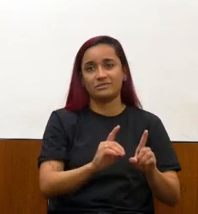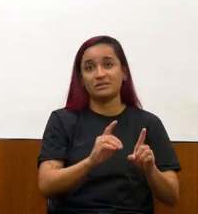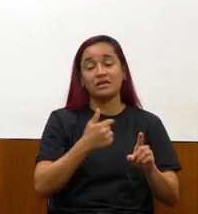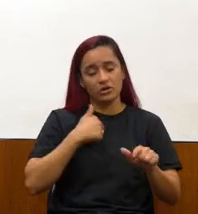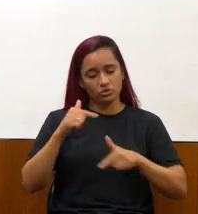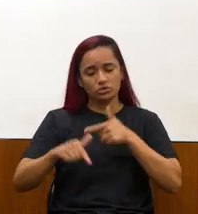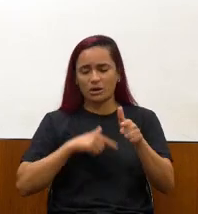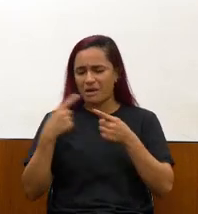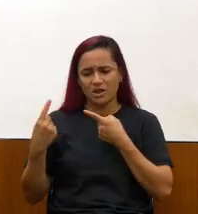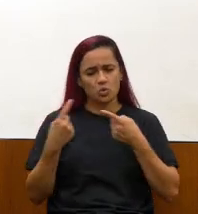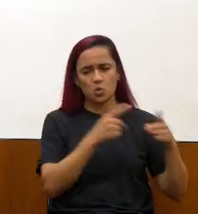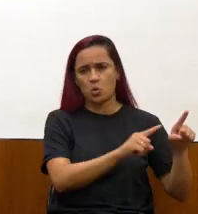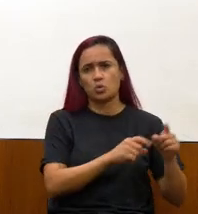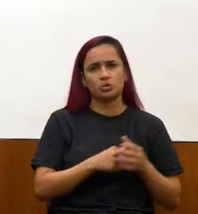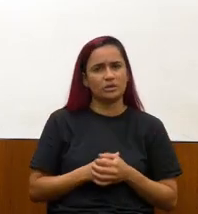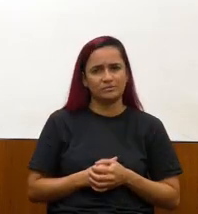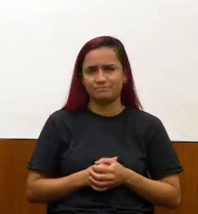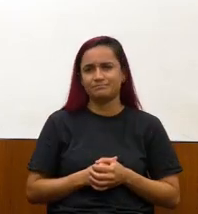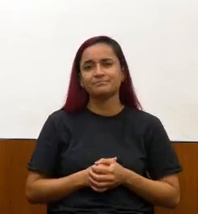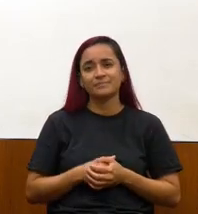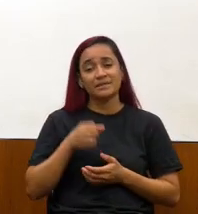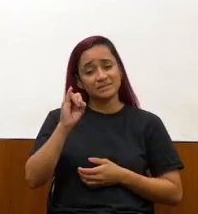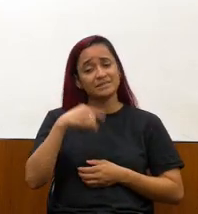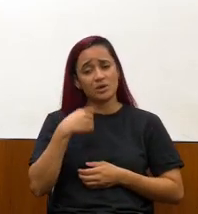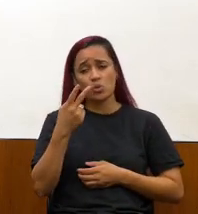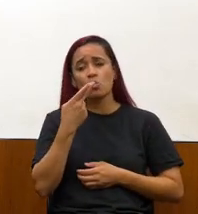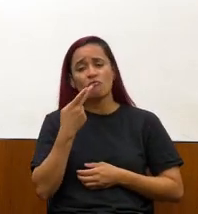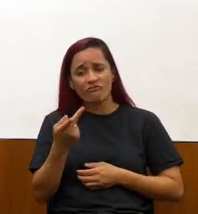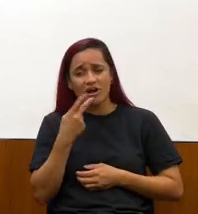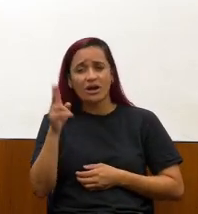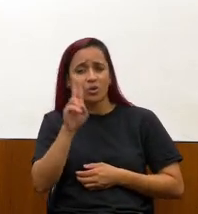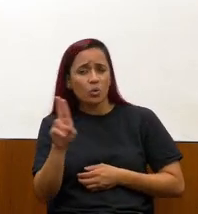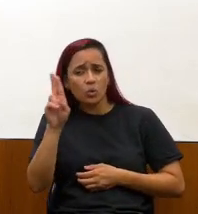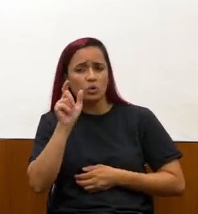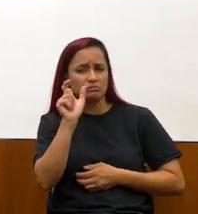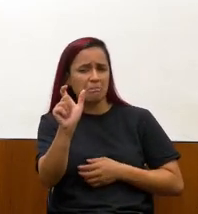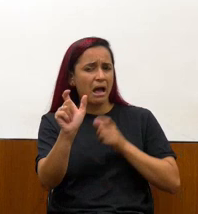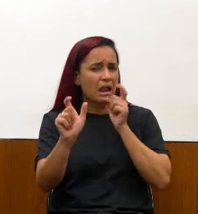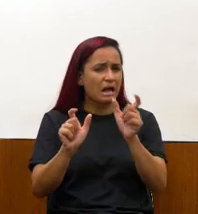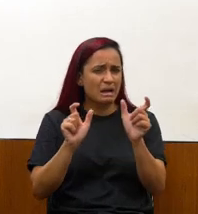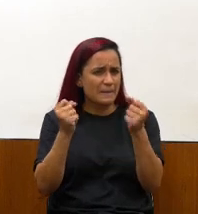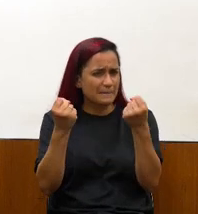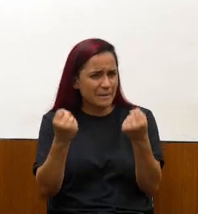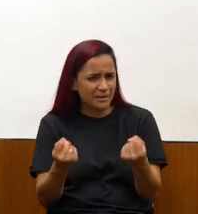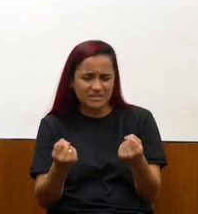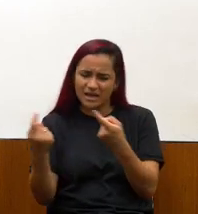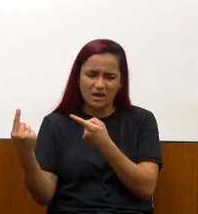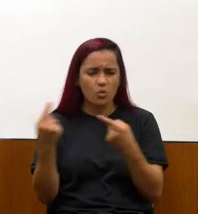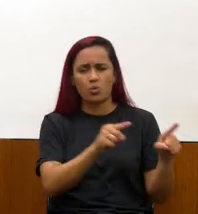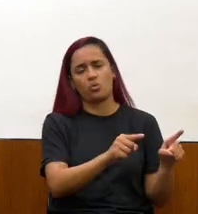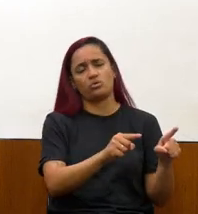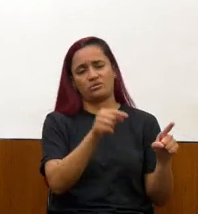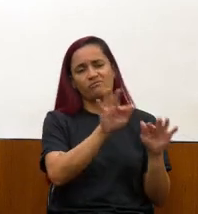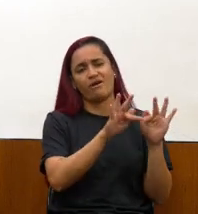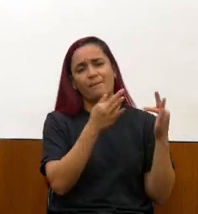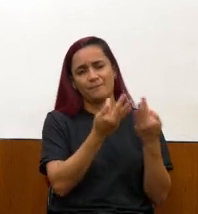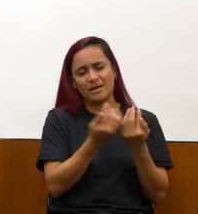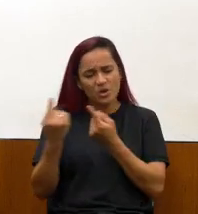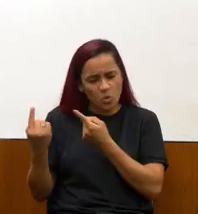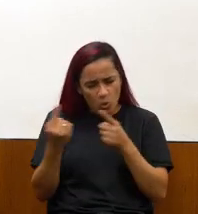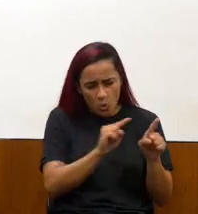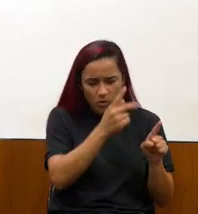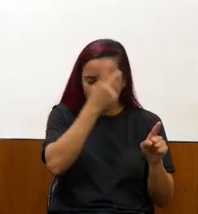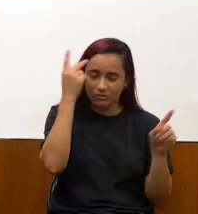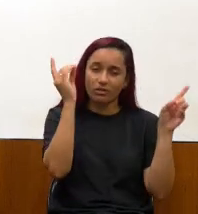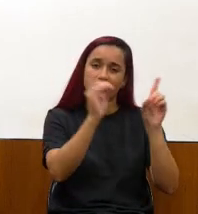utilizo termos distantes. Estou trabalhando contra não a causa como um todo, estou trabalhando contra aquela família que ela não